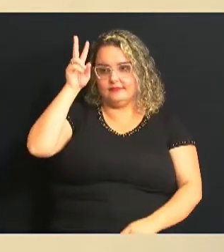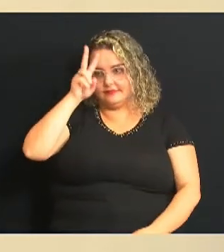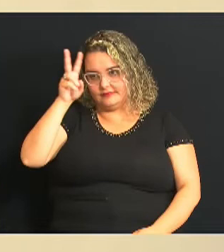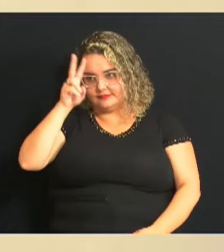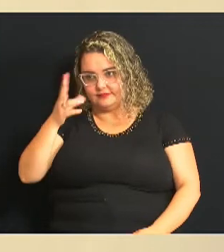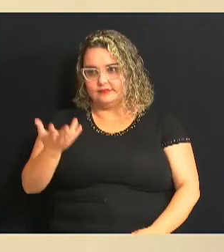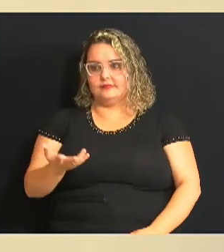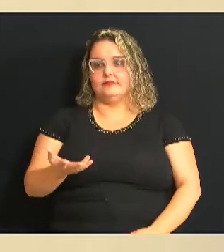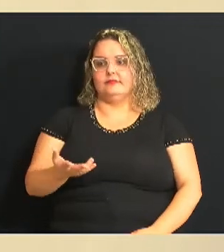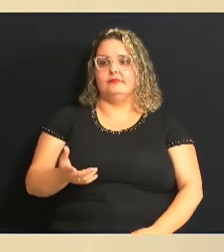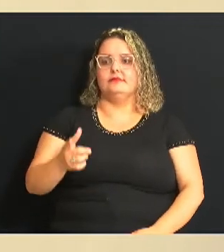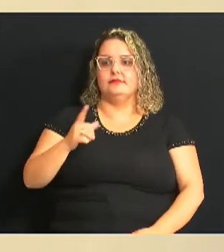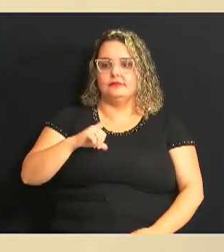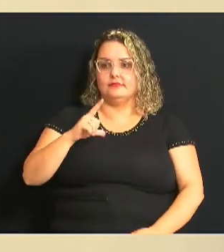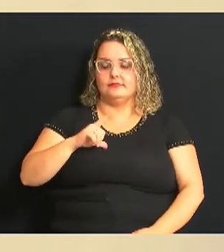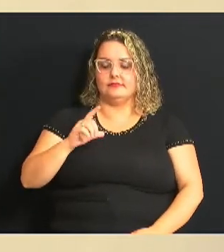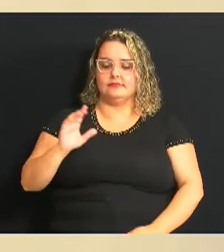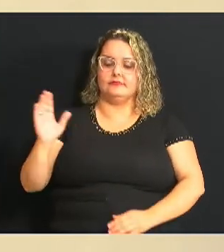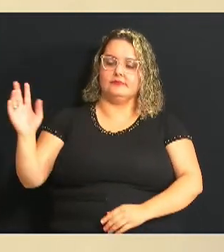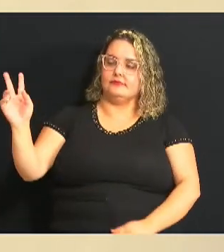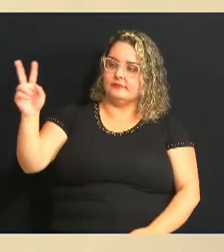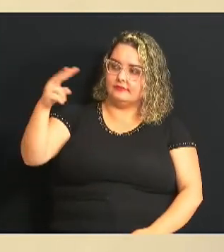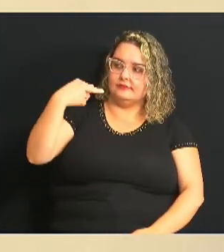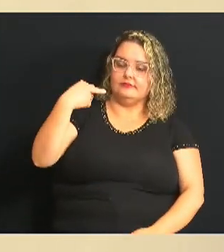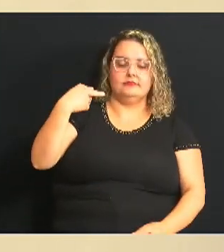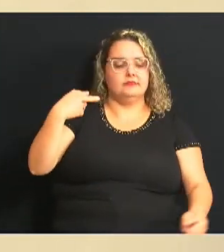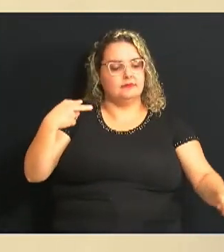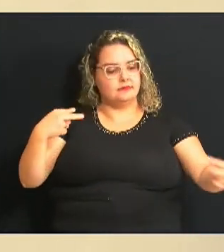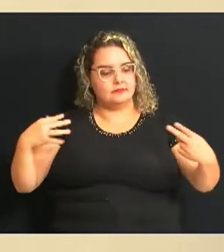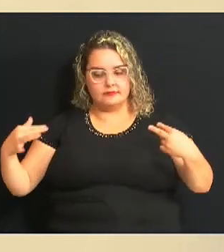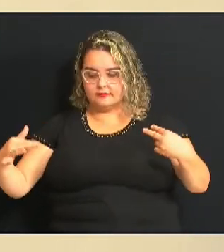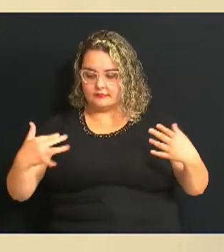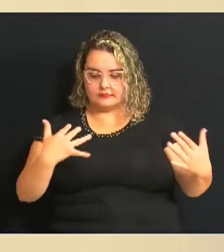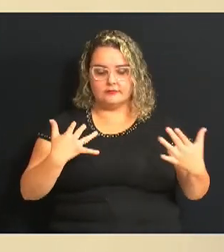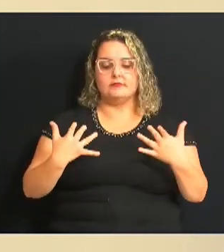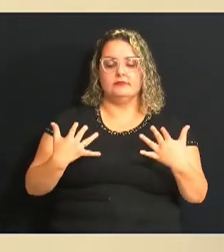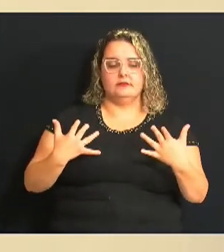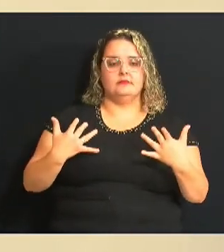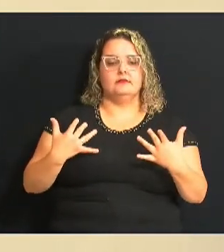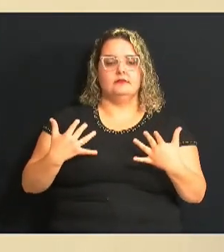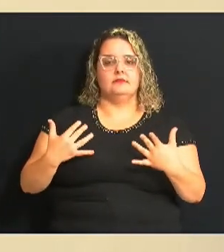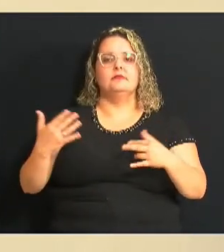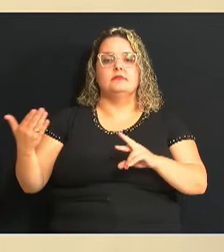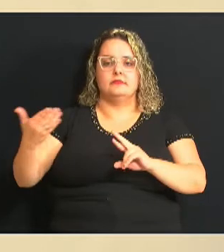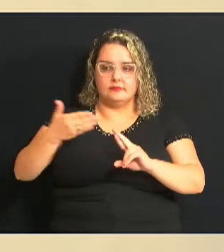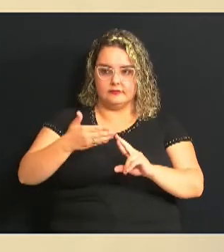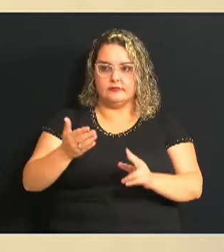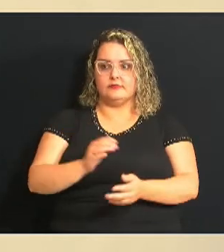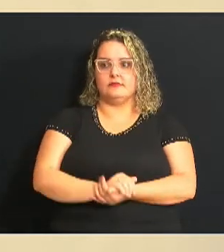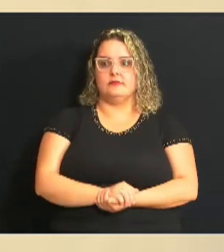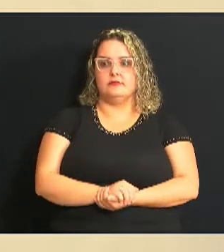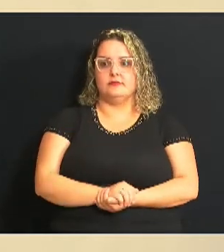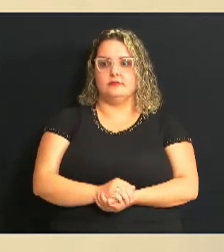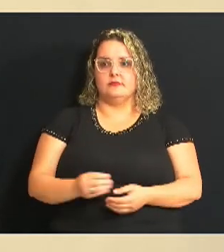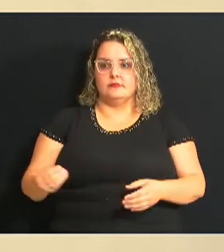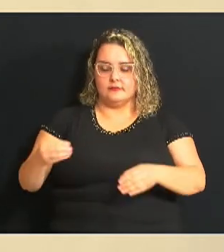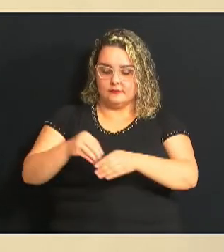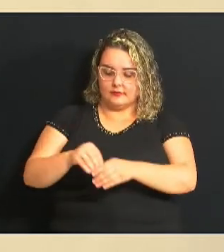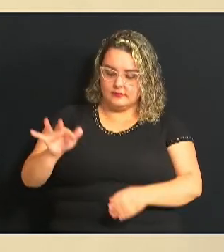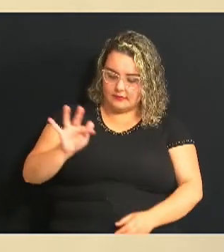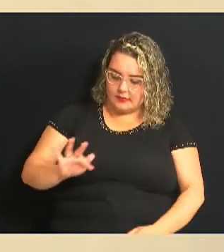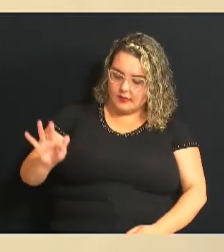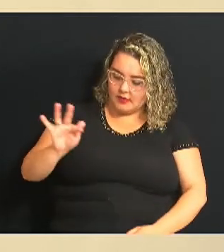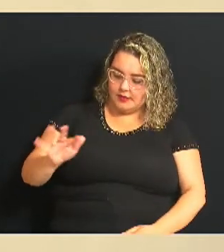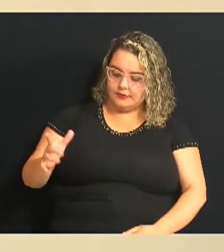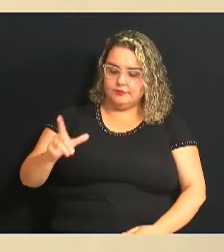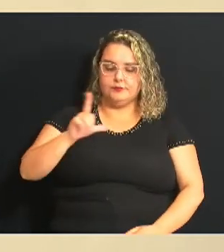que tem alguém olhando ali para nós e nos tomando como esta referência. Dentro da universidade, nós